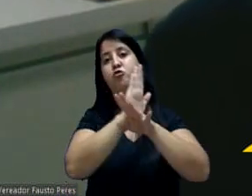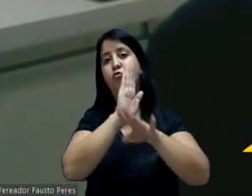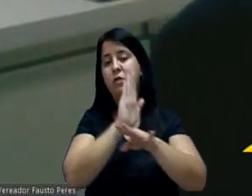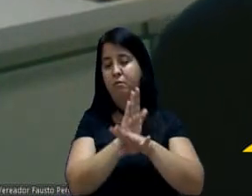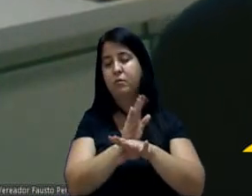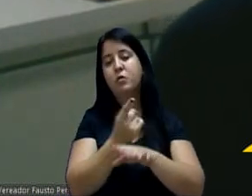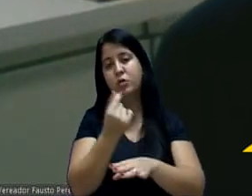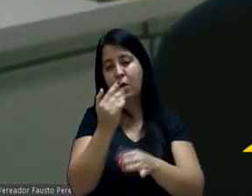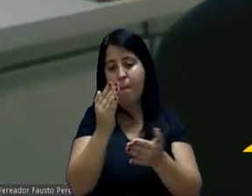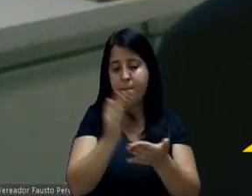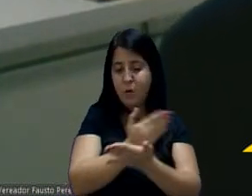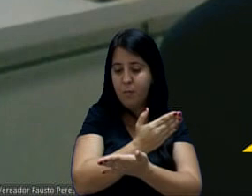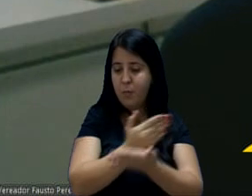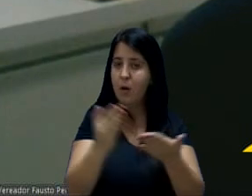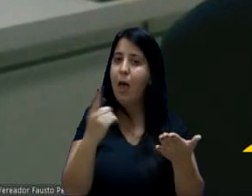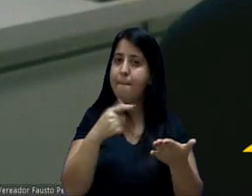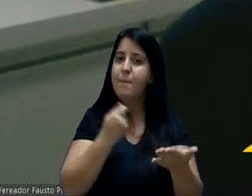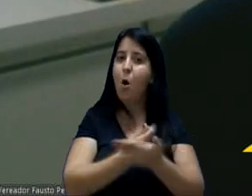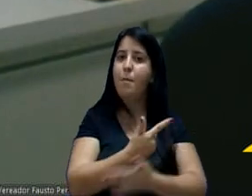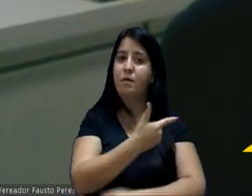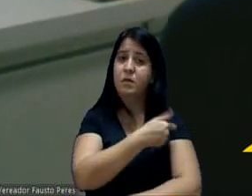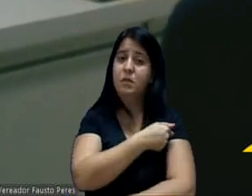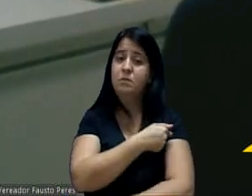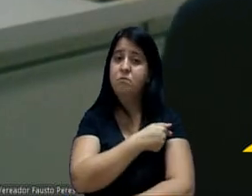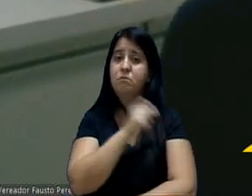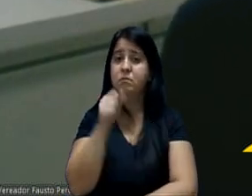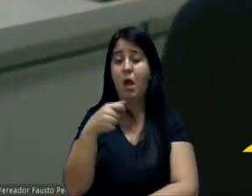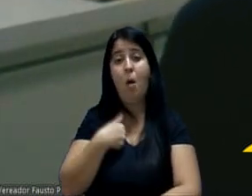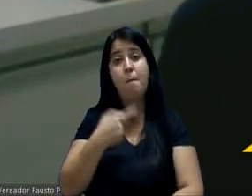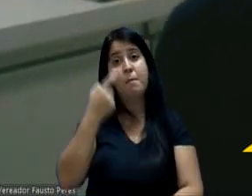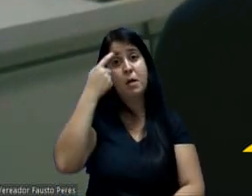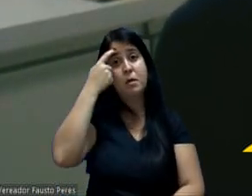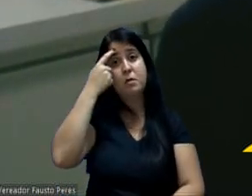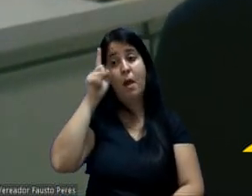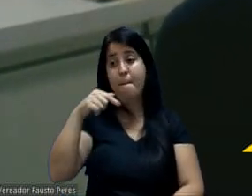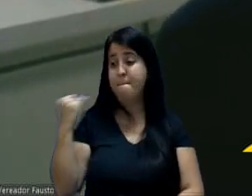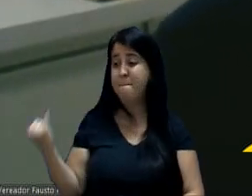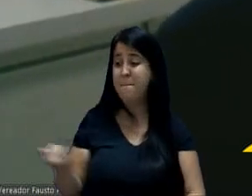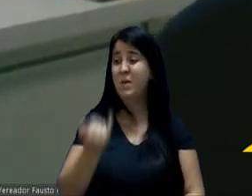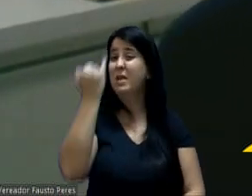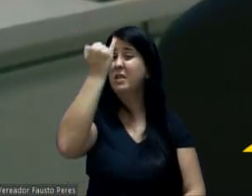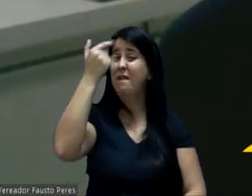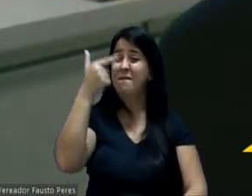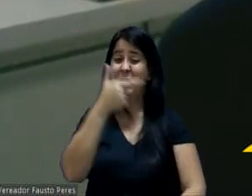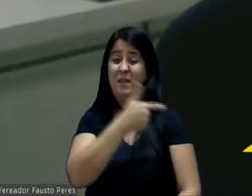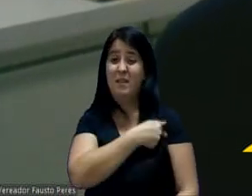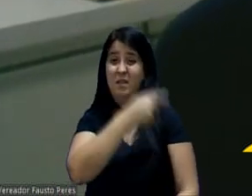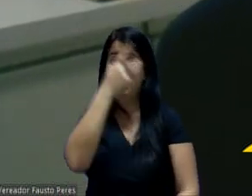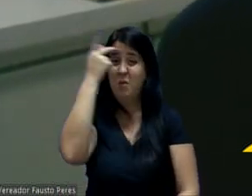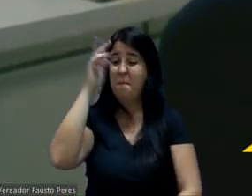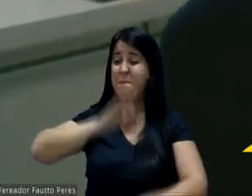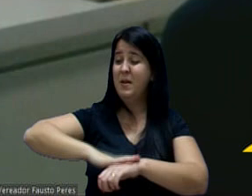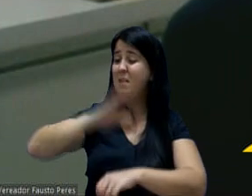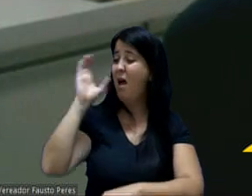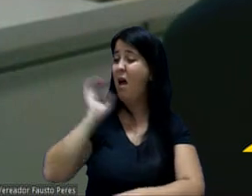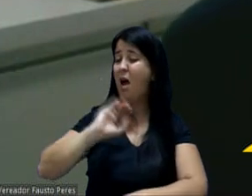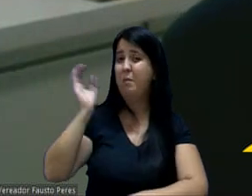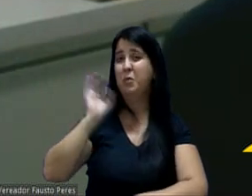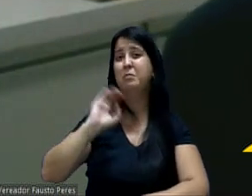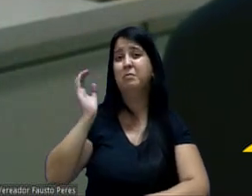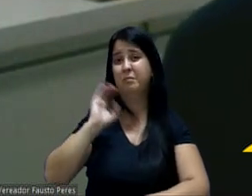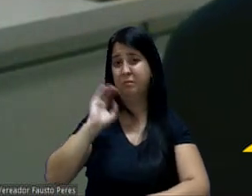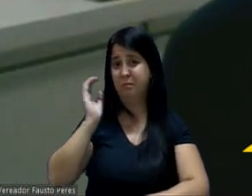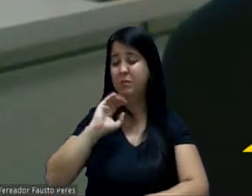reservado para a compra aí das vacinas. Entendeu? Esse é o fundamental, vacinar a população o mais rápido possível para retomar